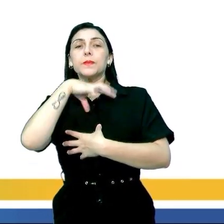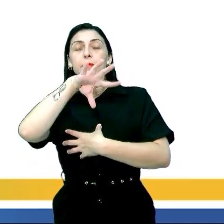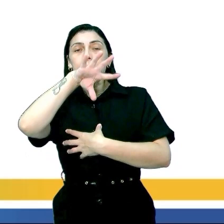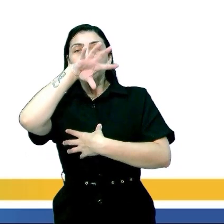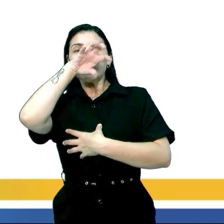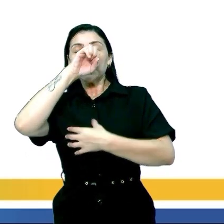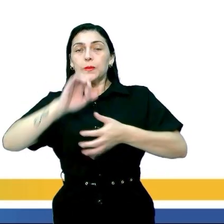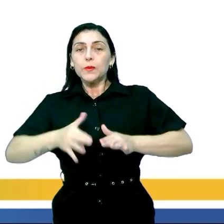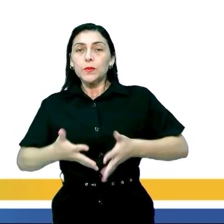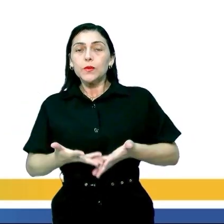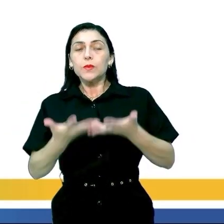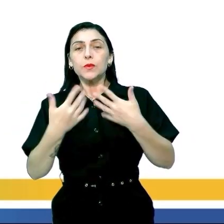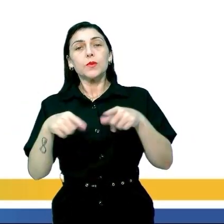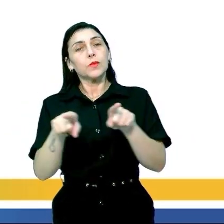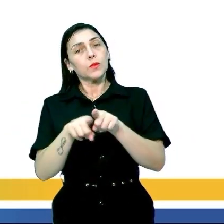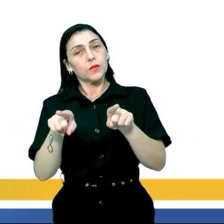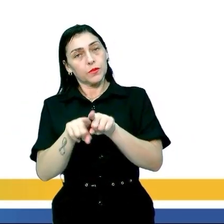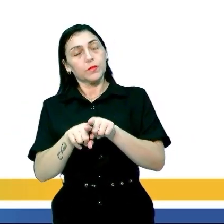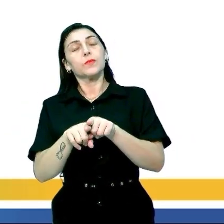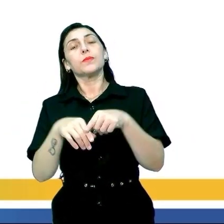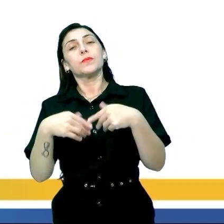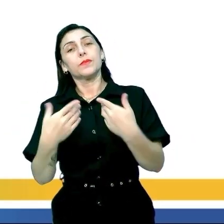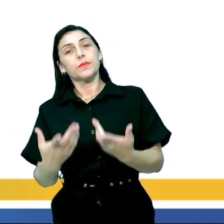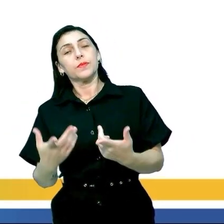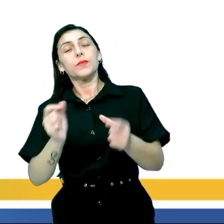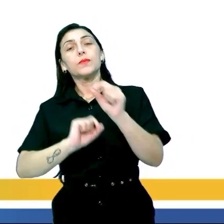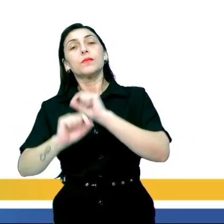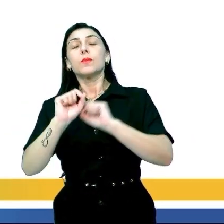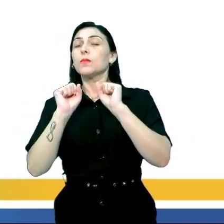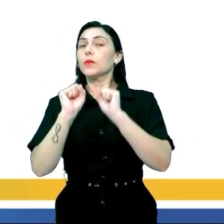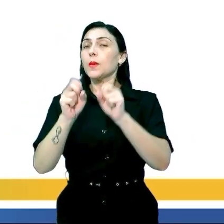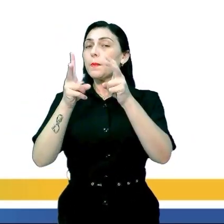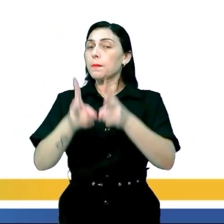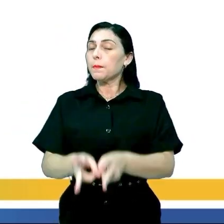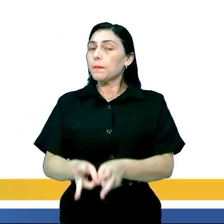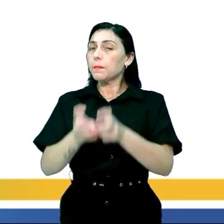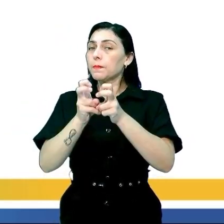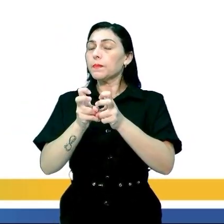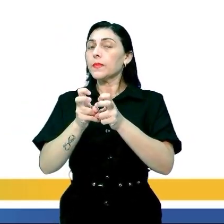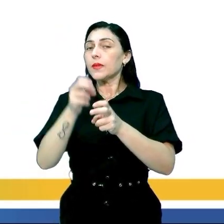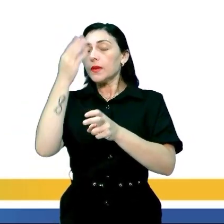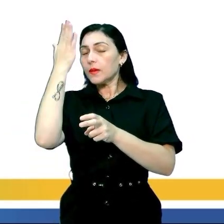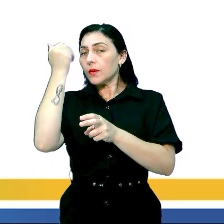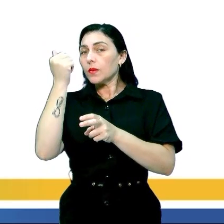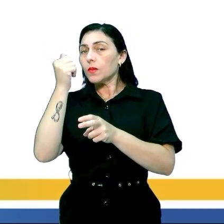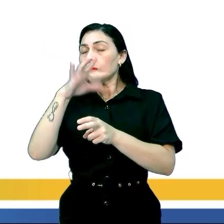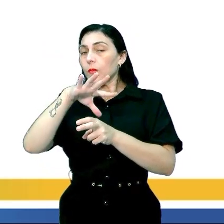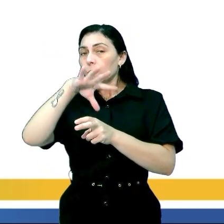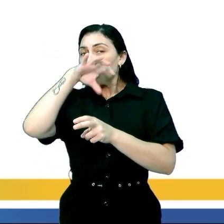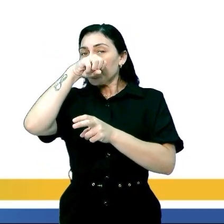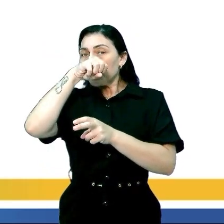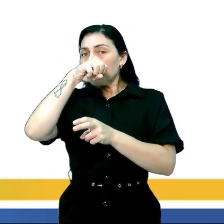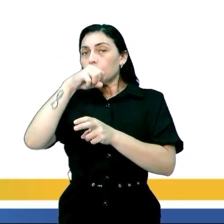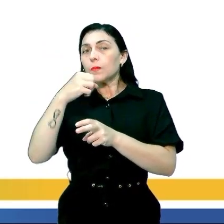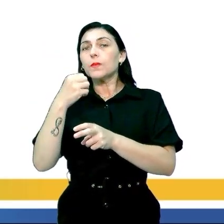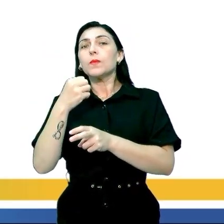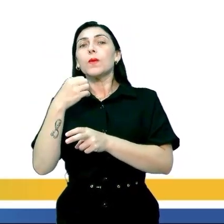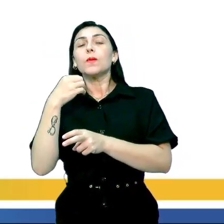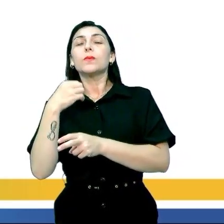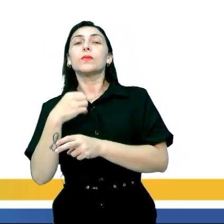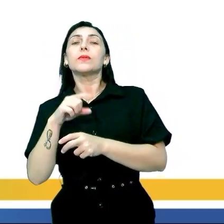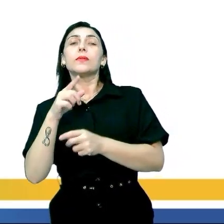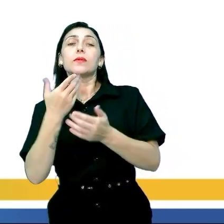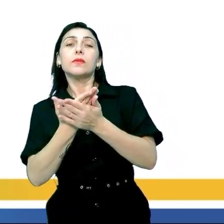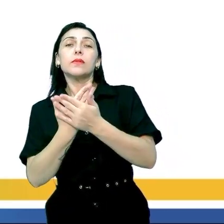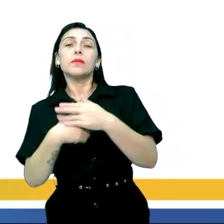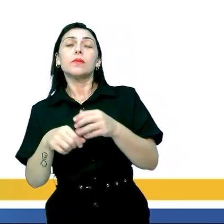dos estímulos olfativos, né? Através disso podemos perceber e distinguir os odores. Nessa aula,